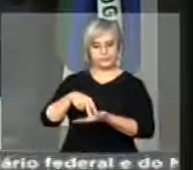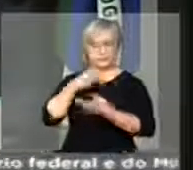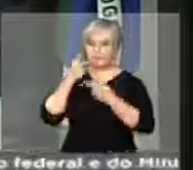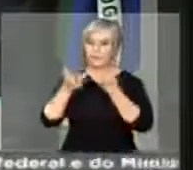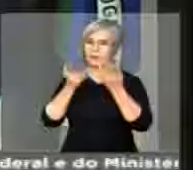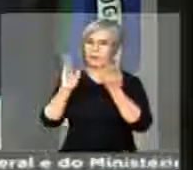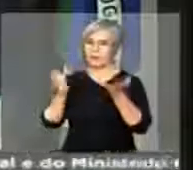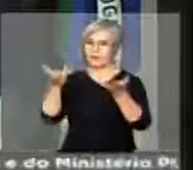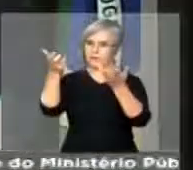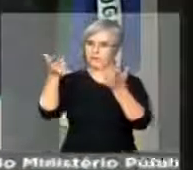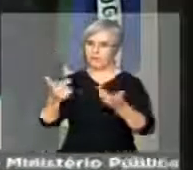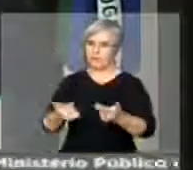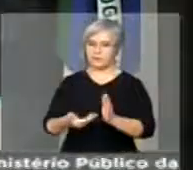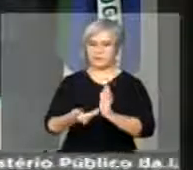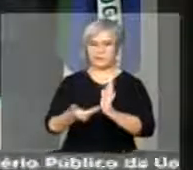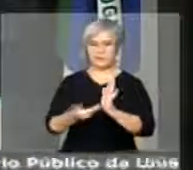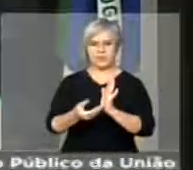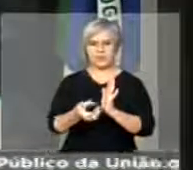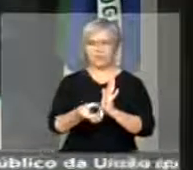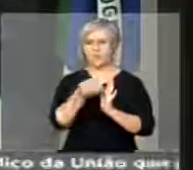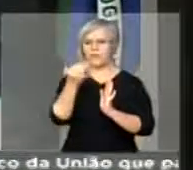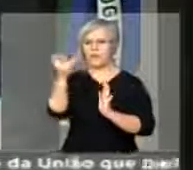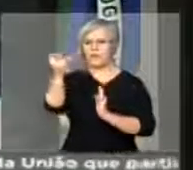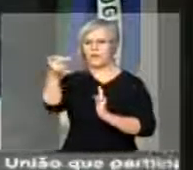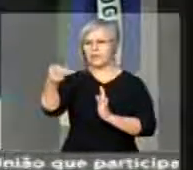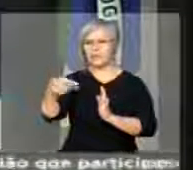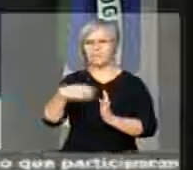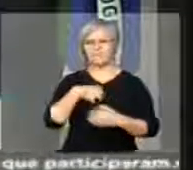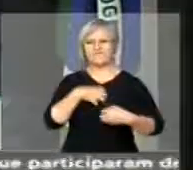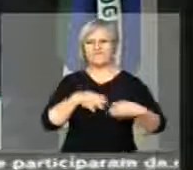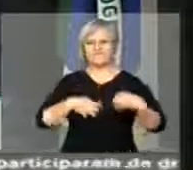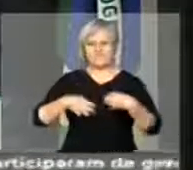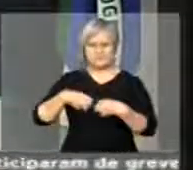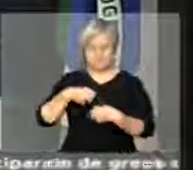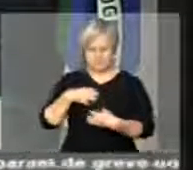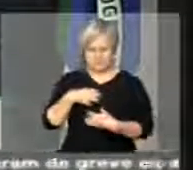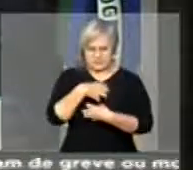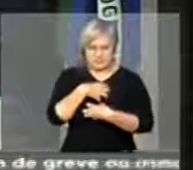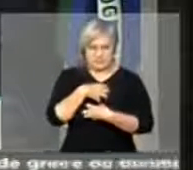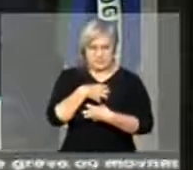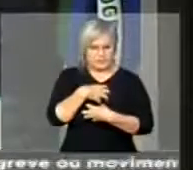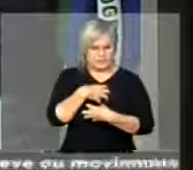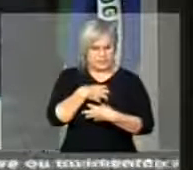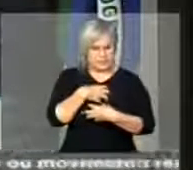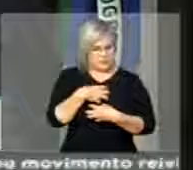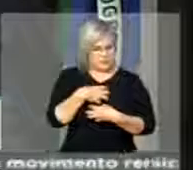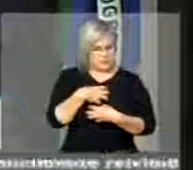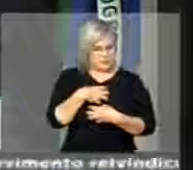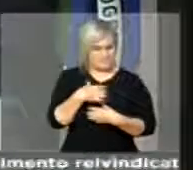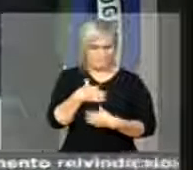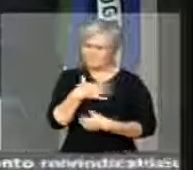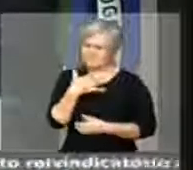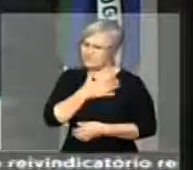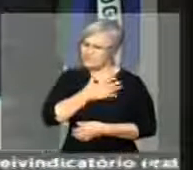são fatos que me constrangem, são fatos que não me